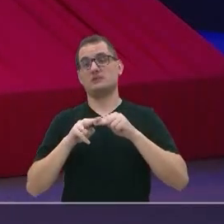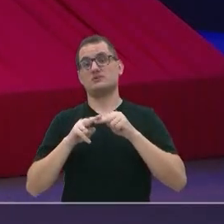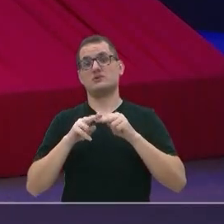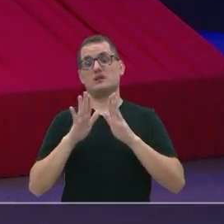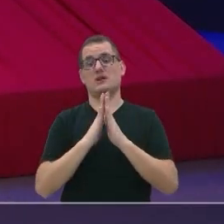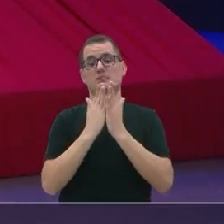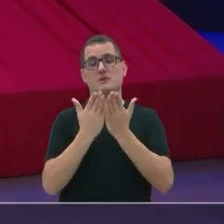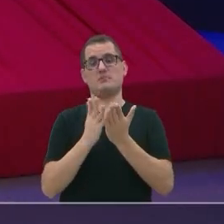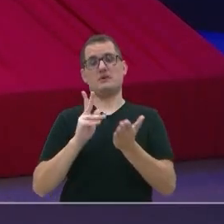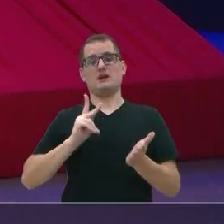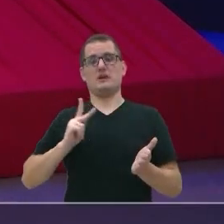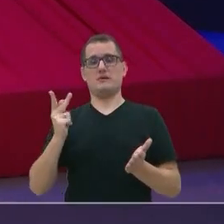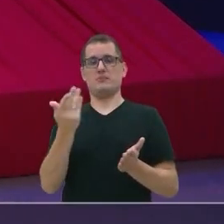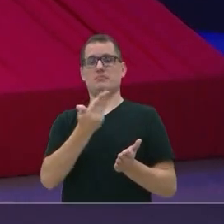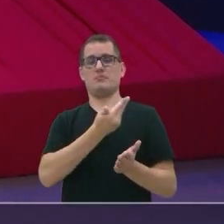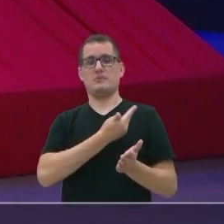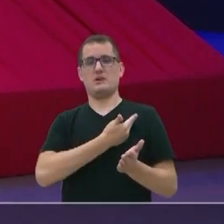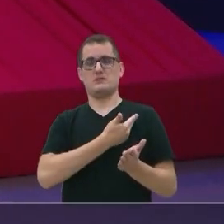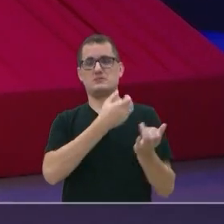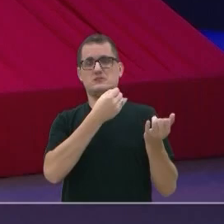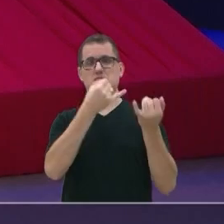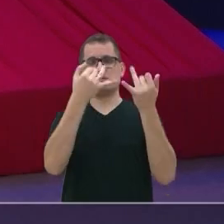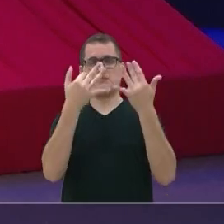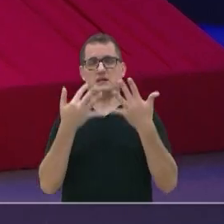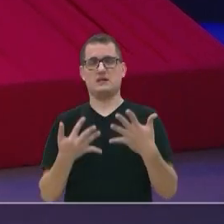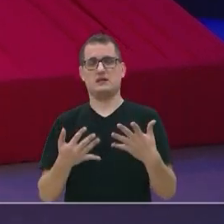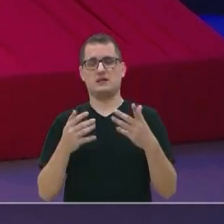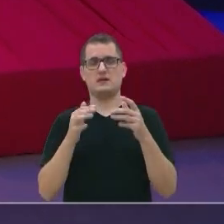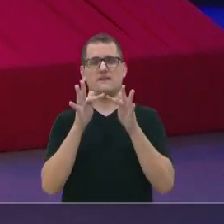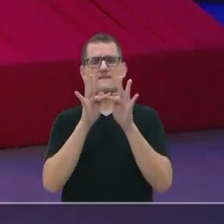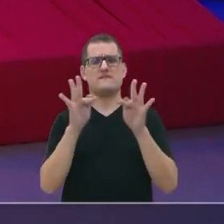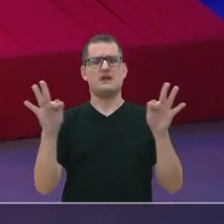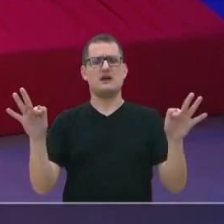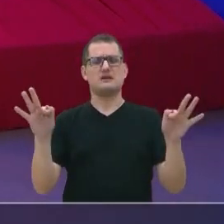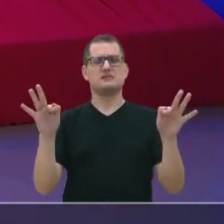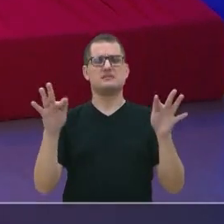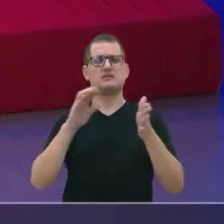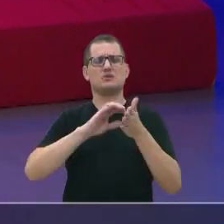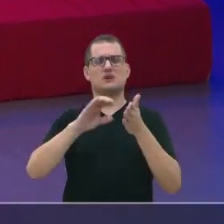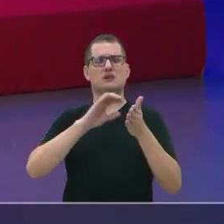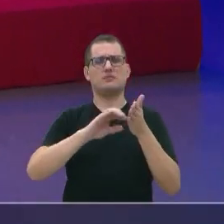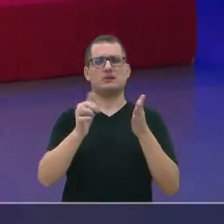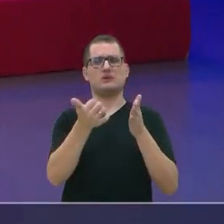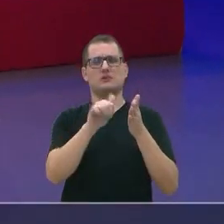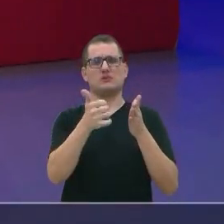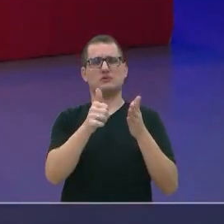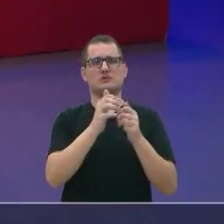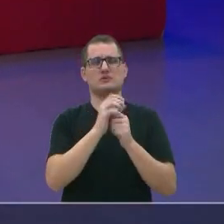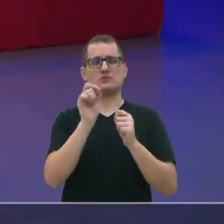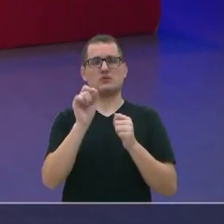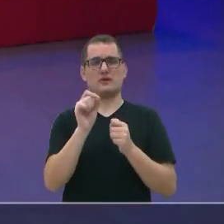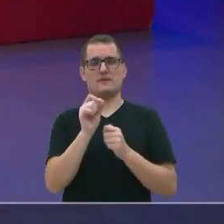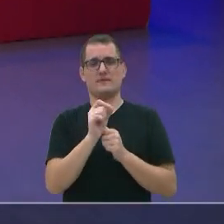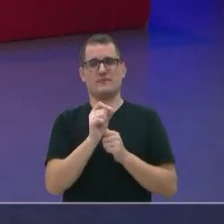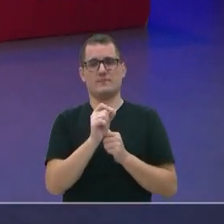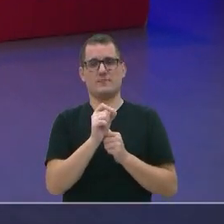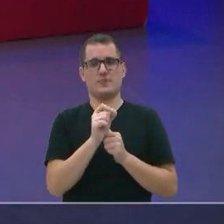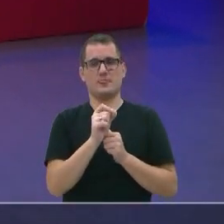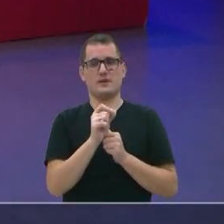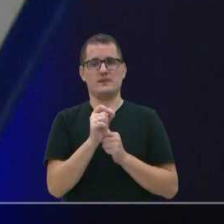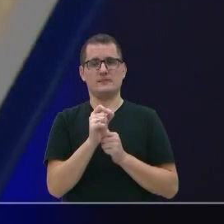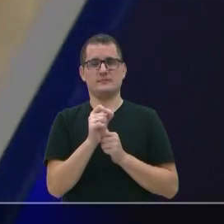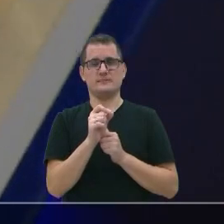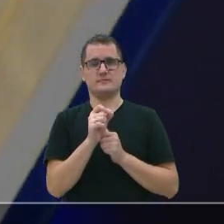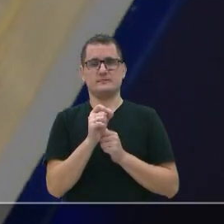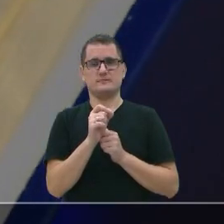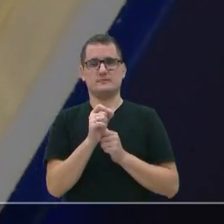fala a seguinte expressão para nós, no capítulo 11, a fé